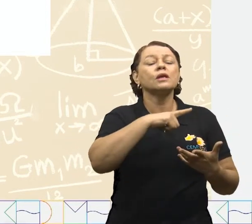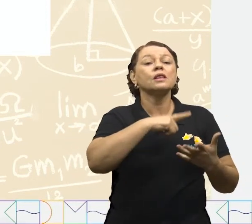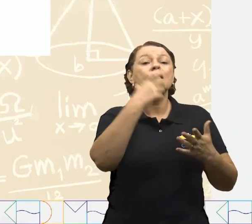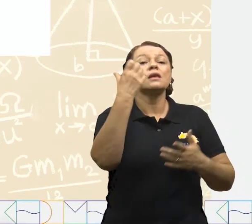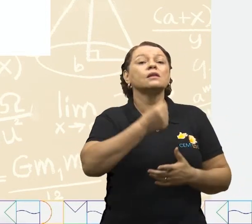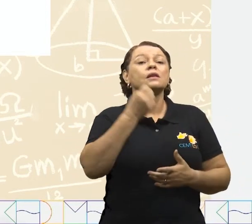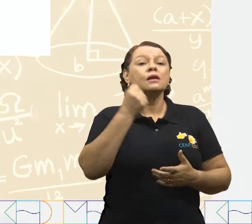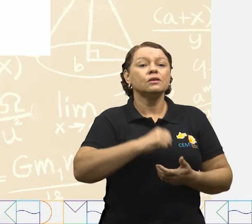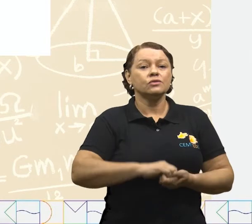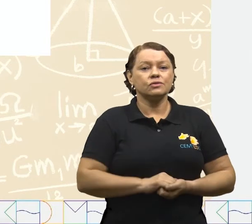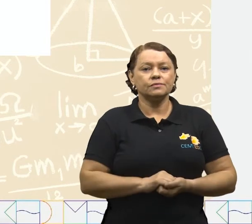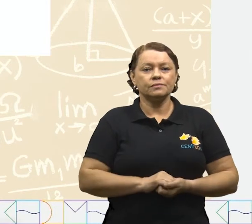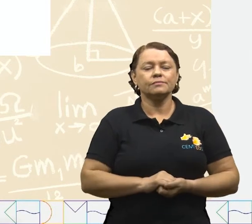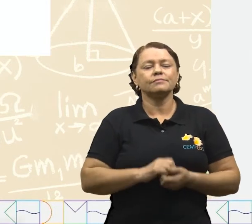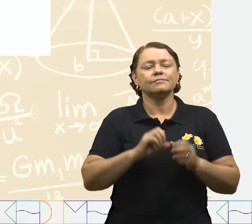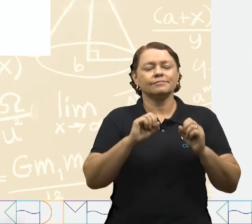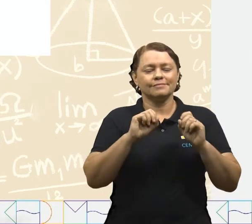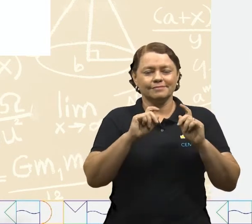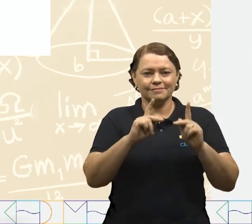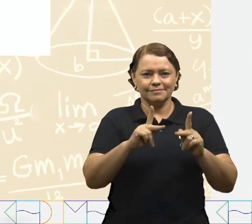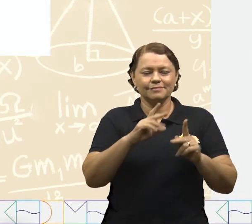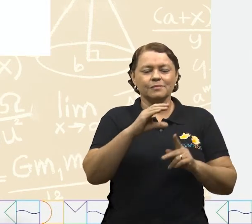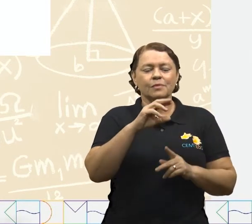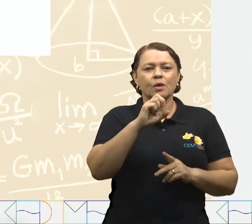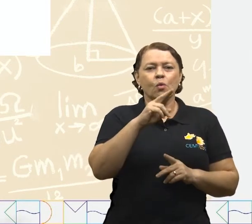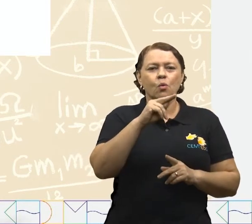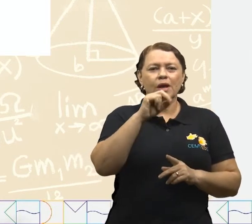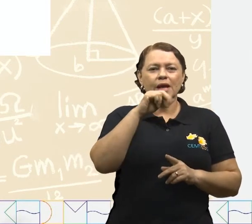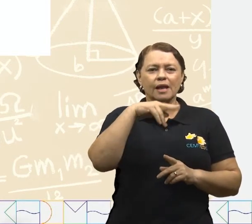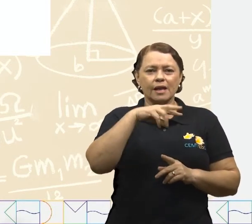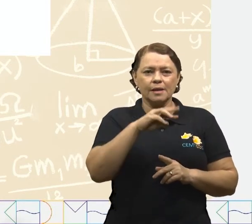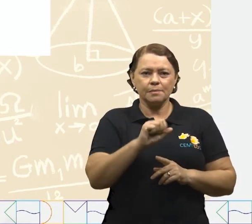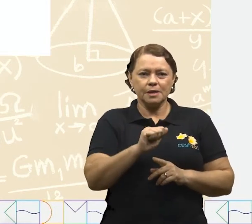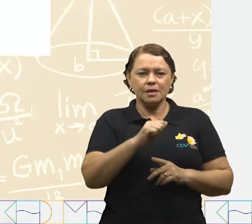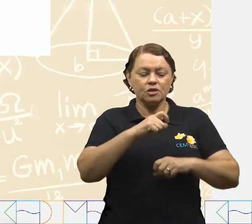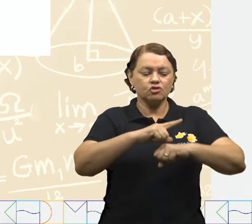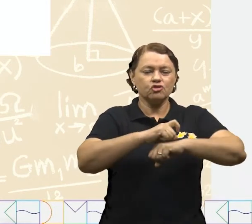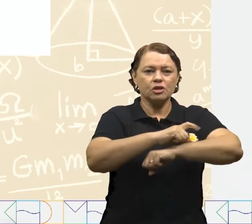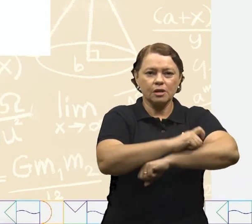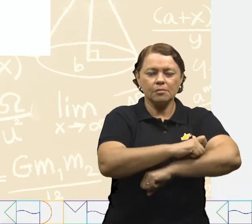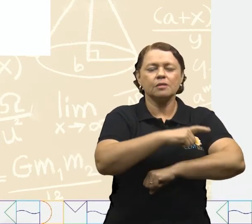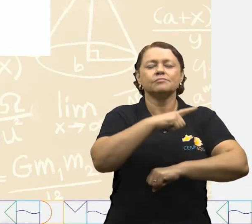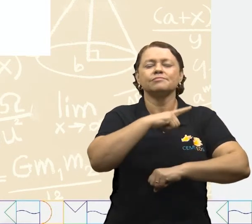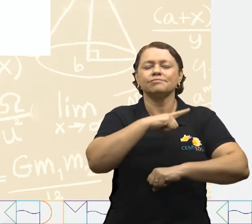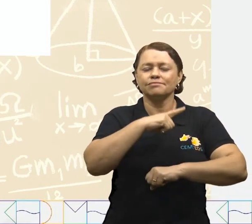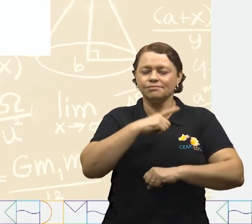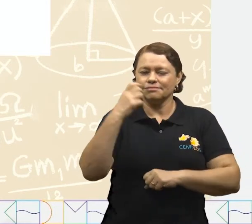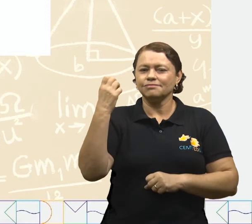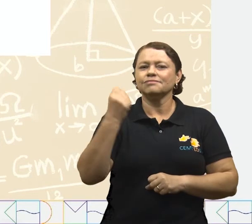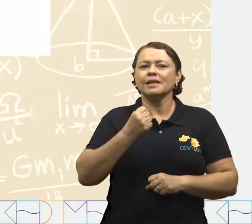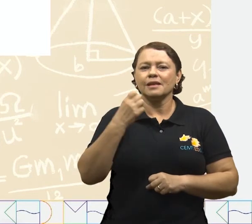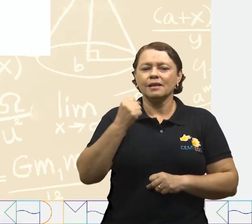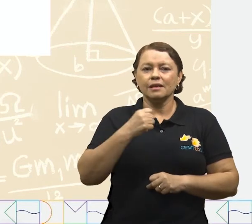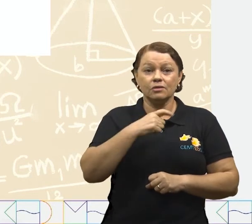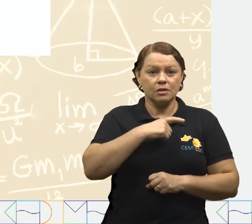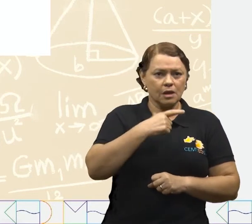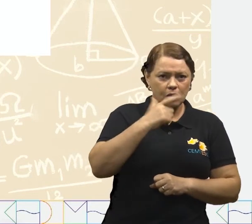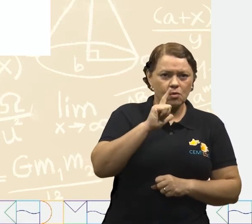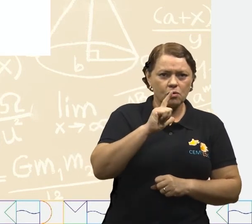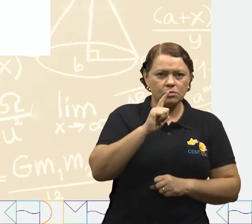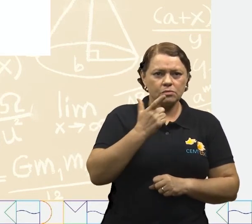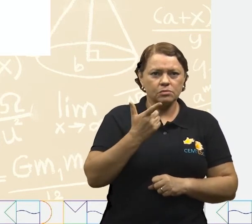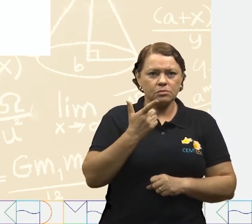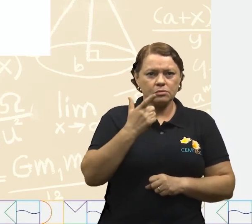leite é muito bem o creme de camarão leva leite e tem mais alguma